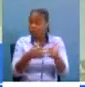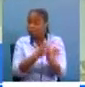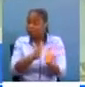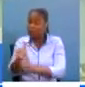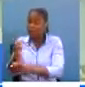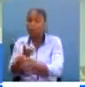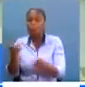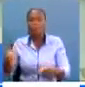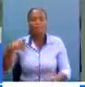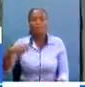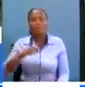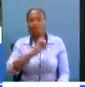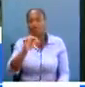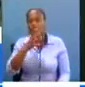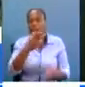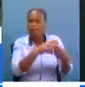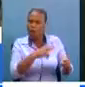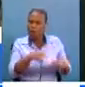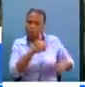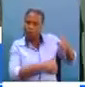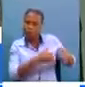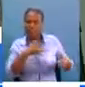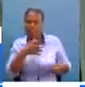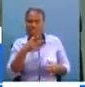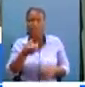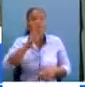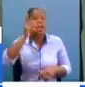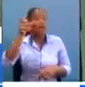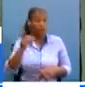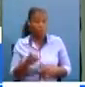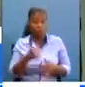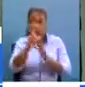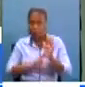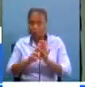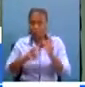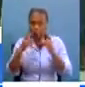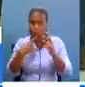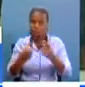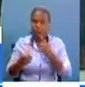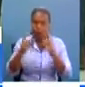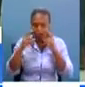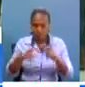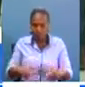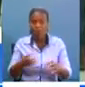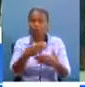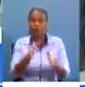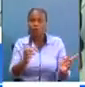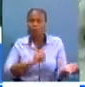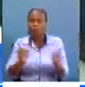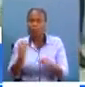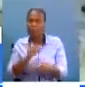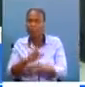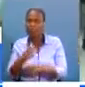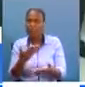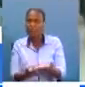já que, segundo o seu presidente, vários concorrentes alegaram ilegalidades. O relatório de inquérito do setor dos transportes marítimos